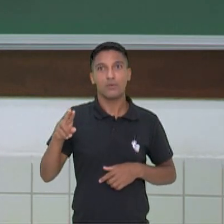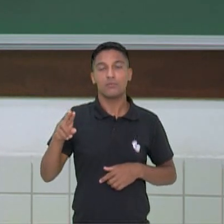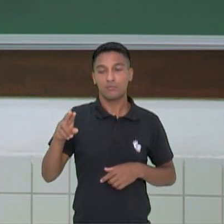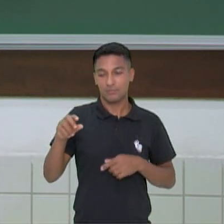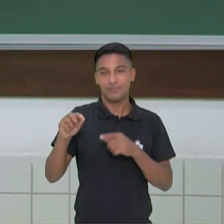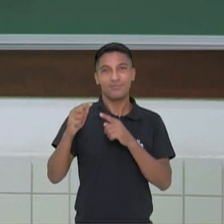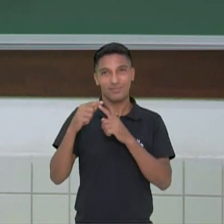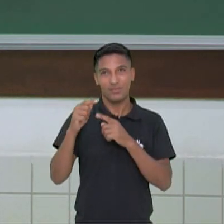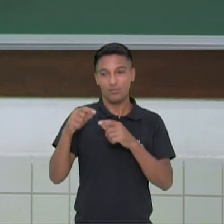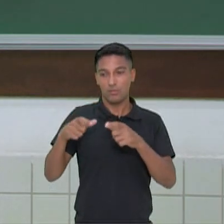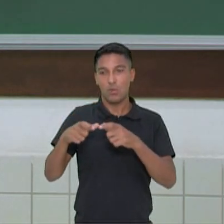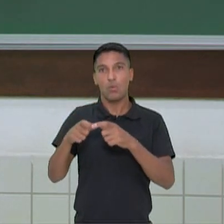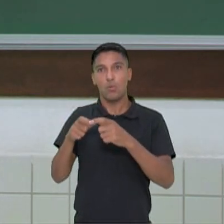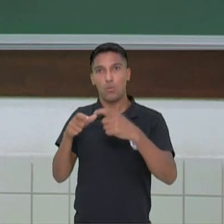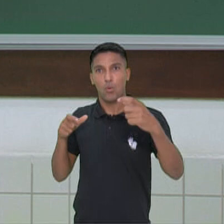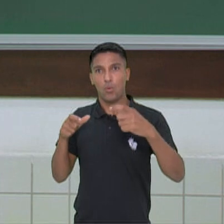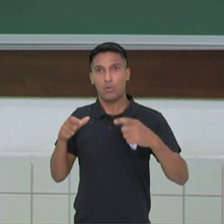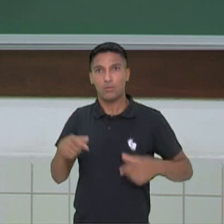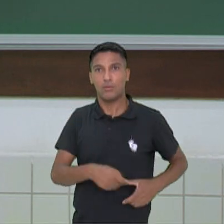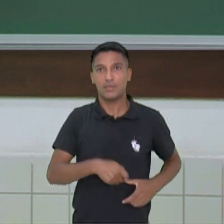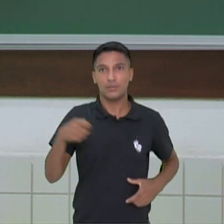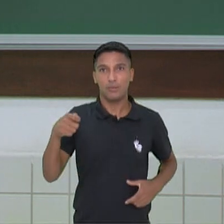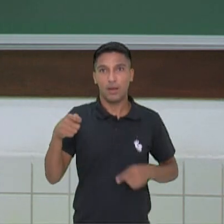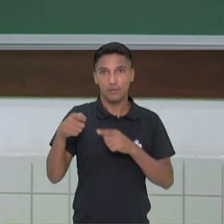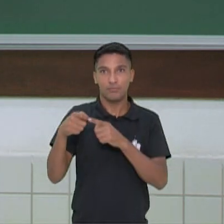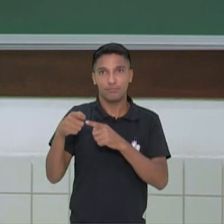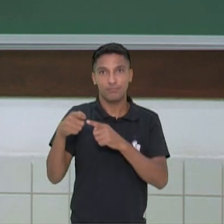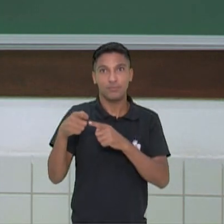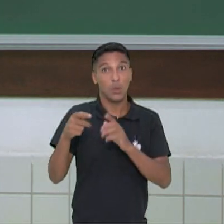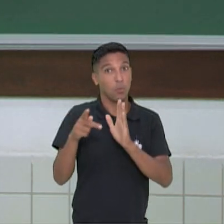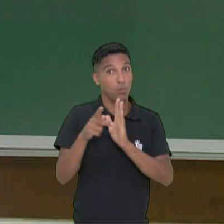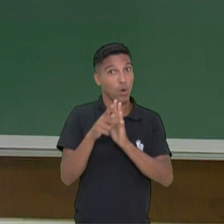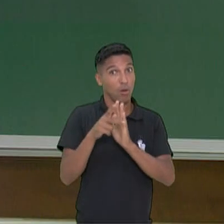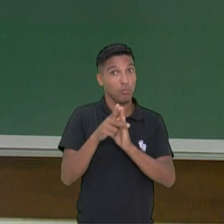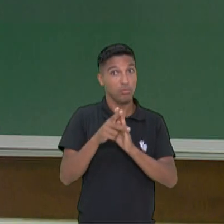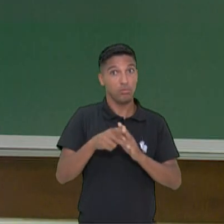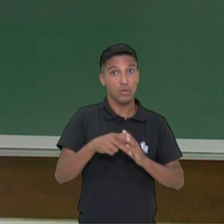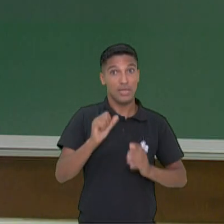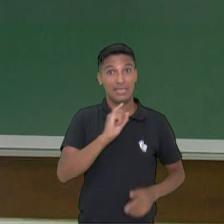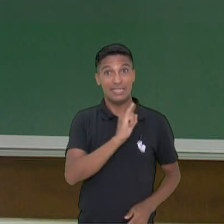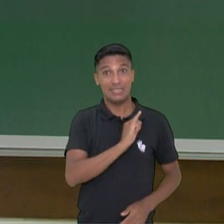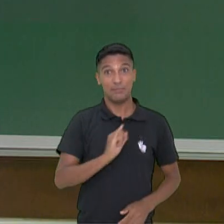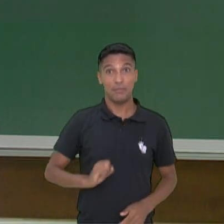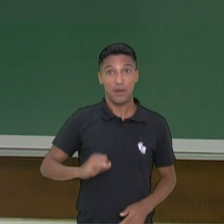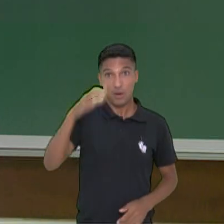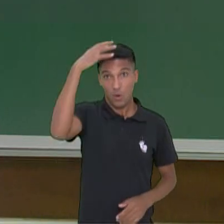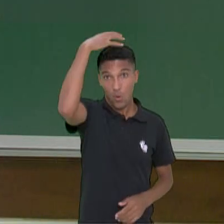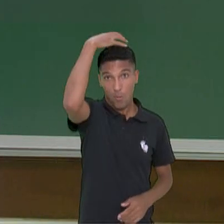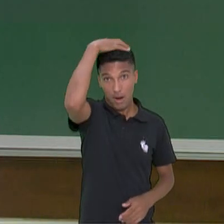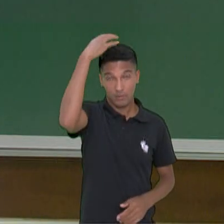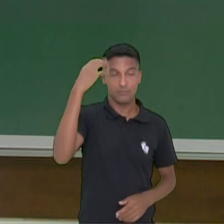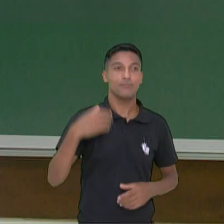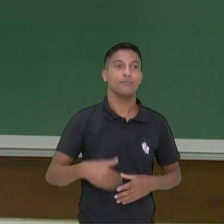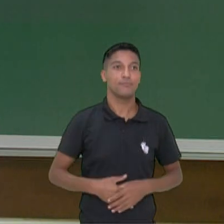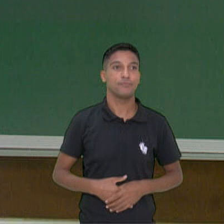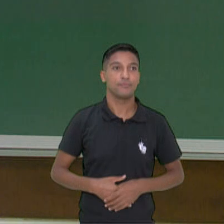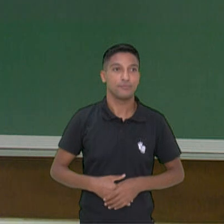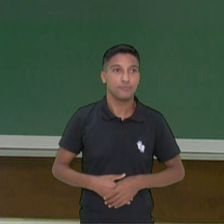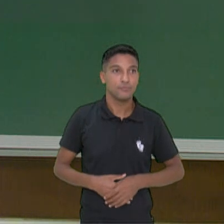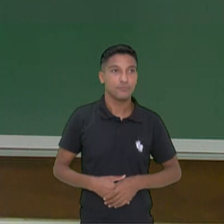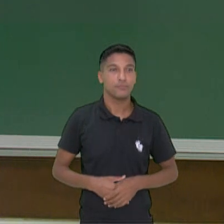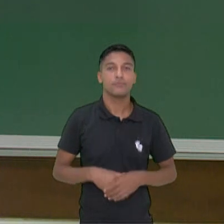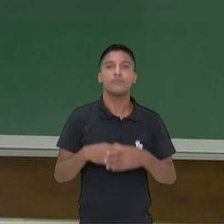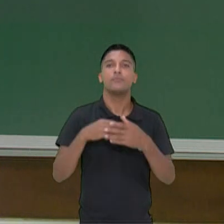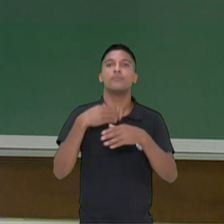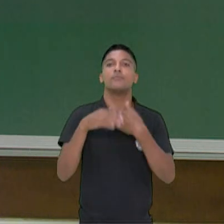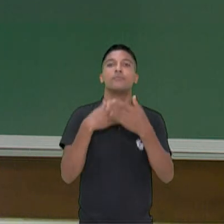icônica do Império Romano que e no século 15 os exercícios entre Cavaleiros eram comuns